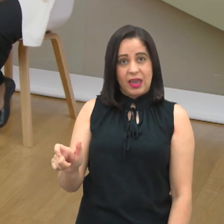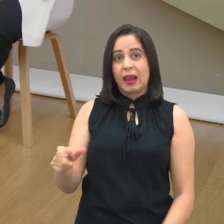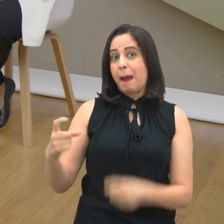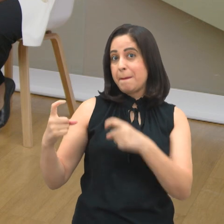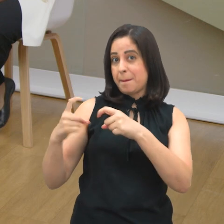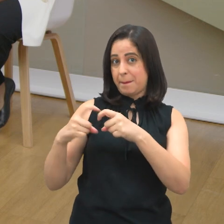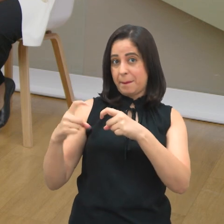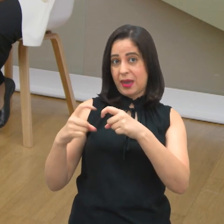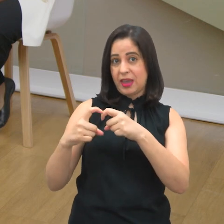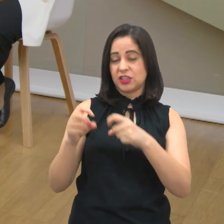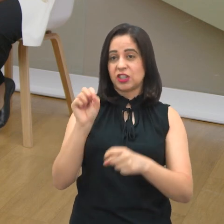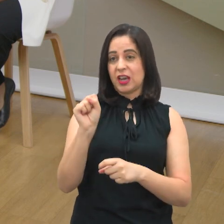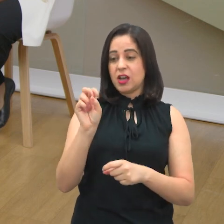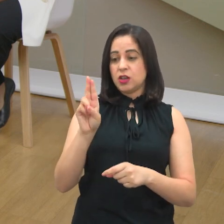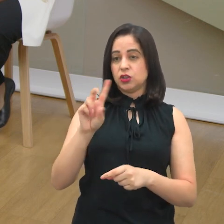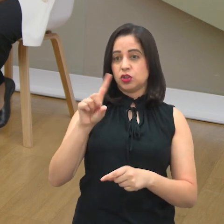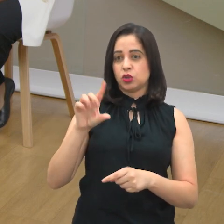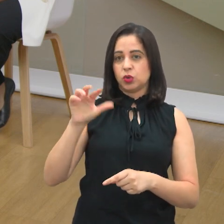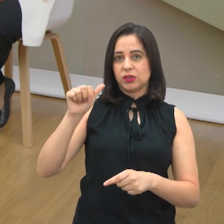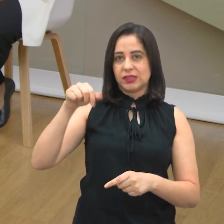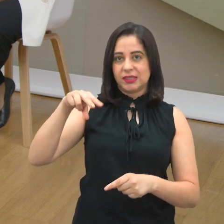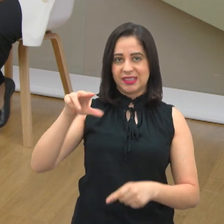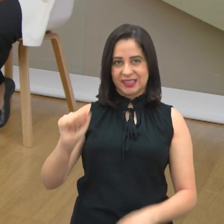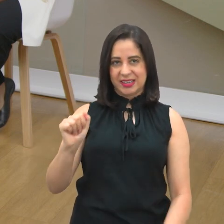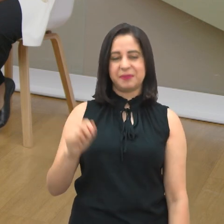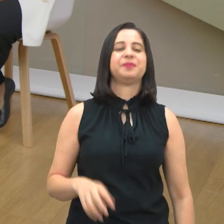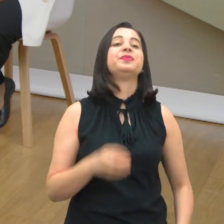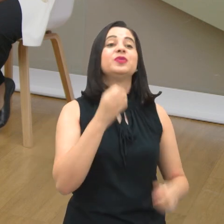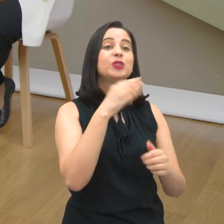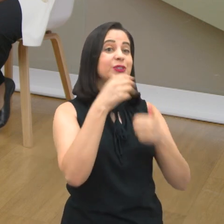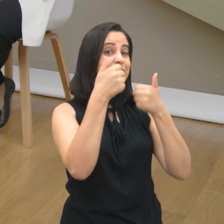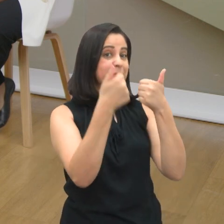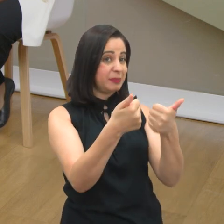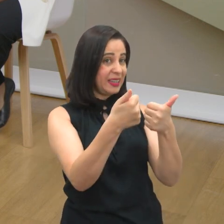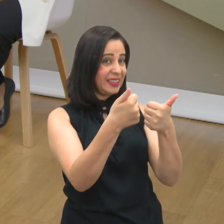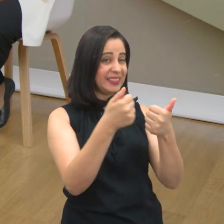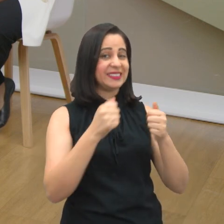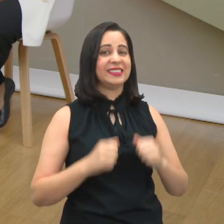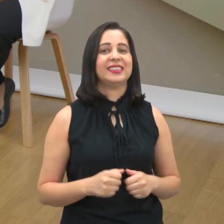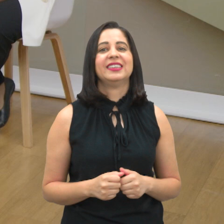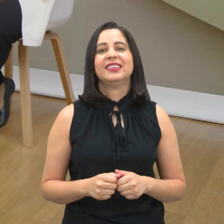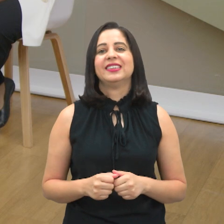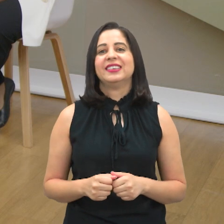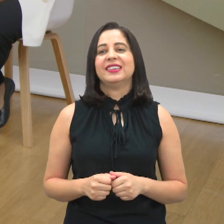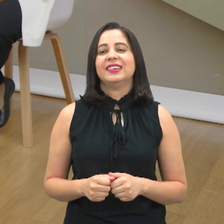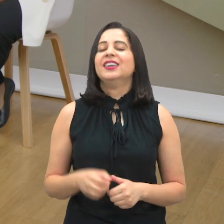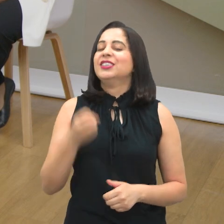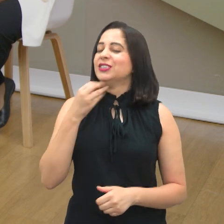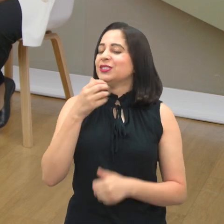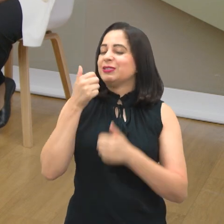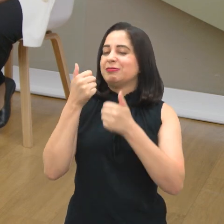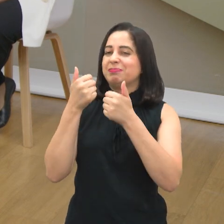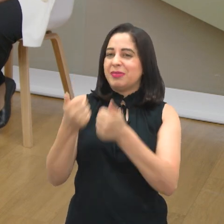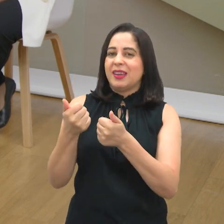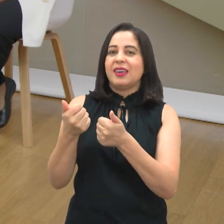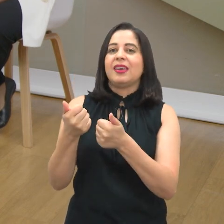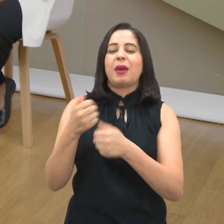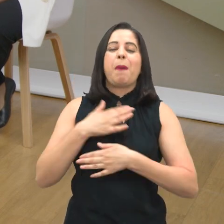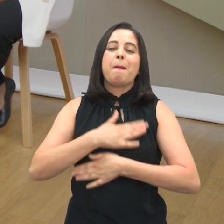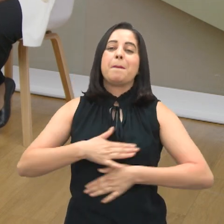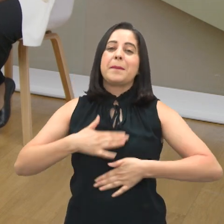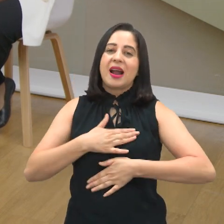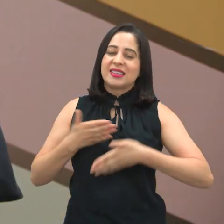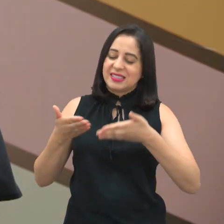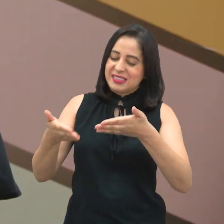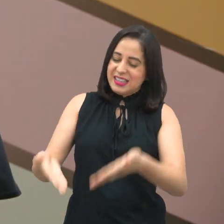a infectologista Suzana Silveira. Tudo bem, doutora Suzana? Tudo bem, Gisele? É